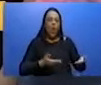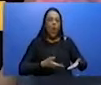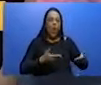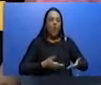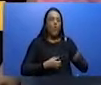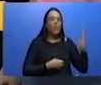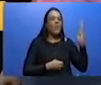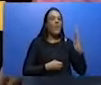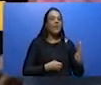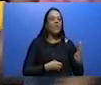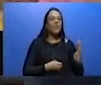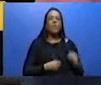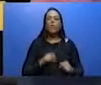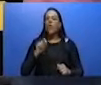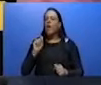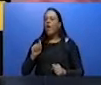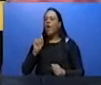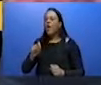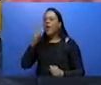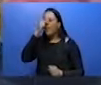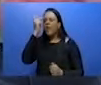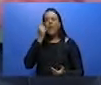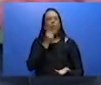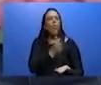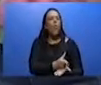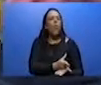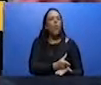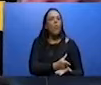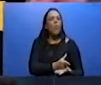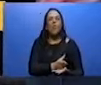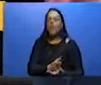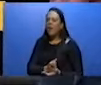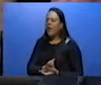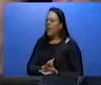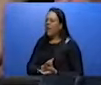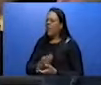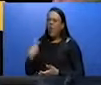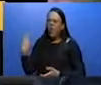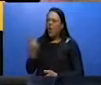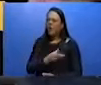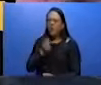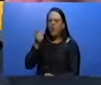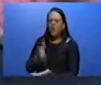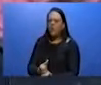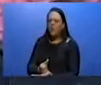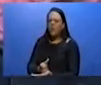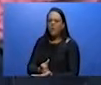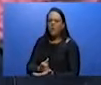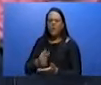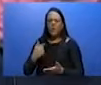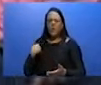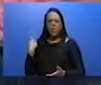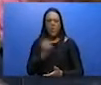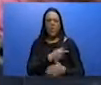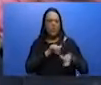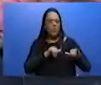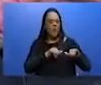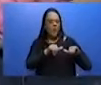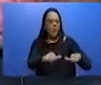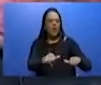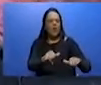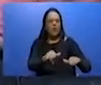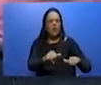açúcar? Todo mundo. Todo mundo vai ao mercado e pega lá um pacote de 1 quilo, de 2 quilos, de 5 quilos.